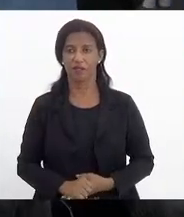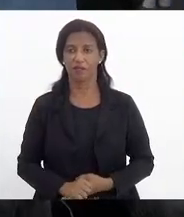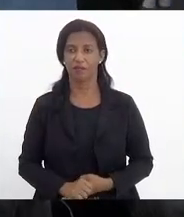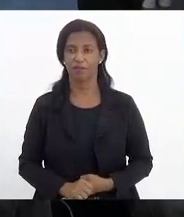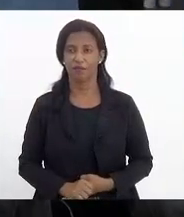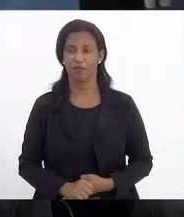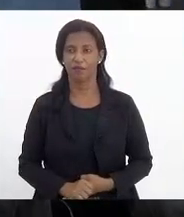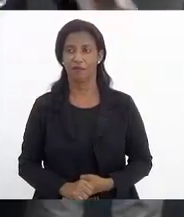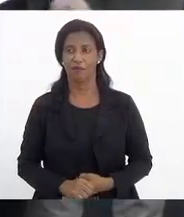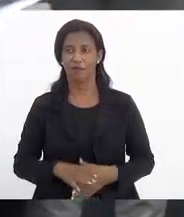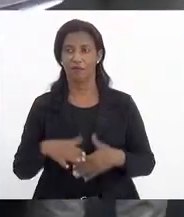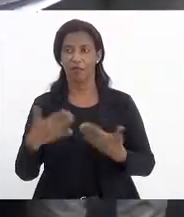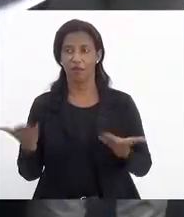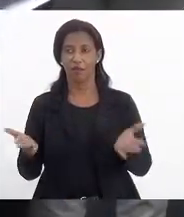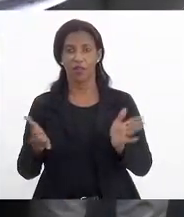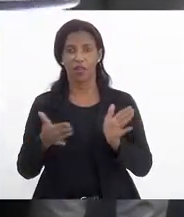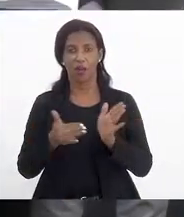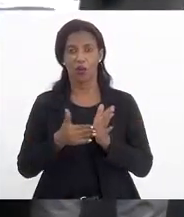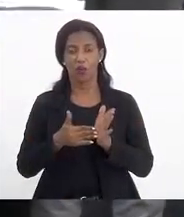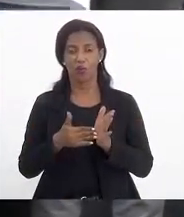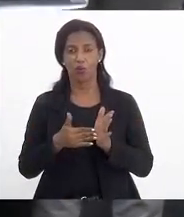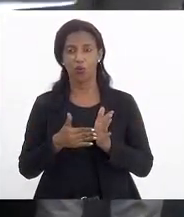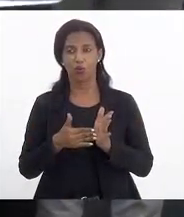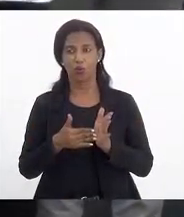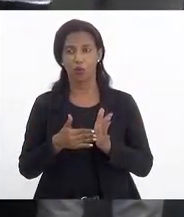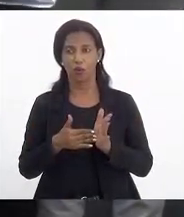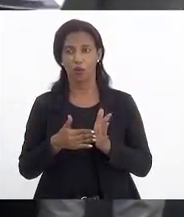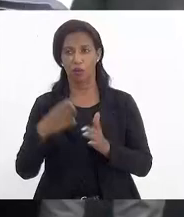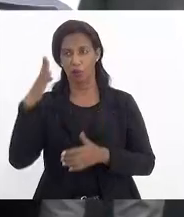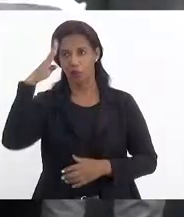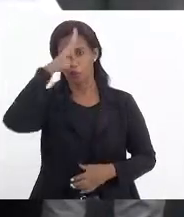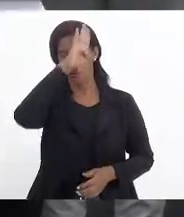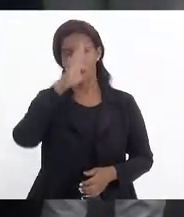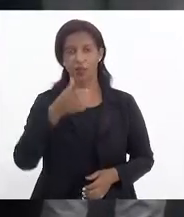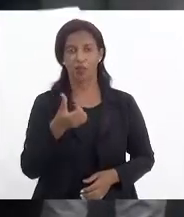E foi a última lei sancionada pelo Bolsonaro, 6 de maio.